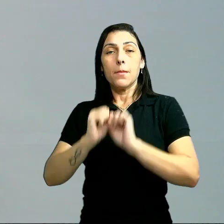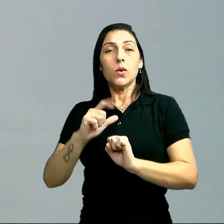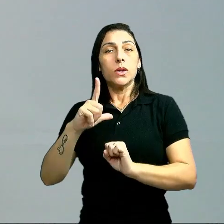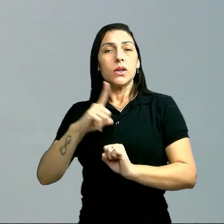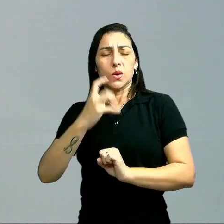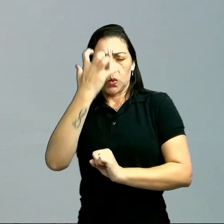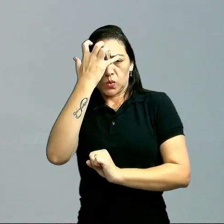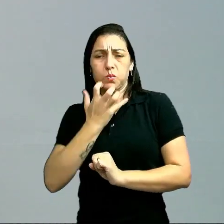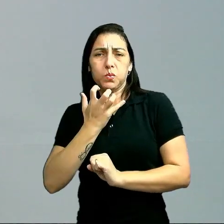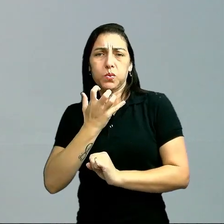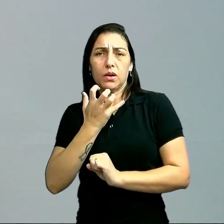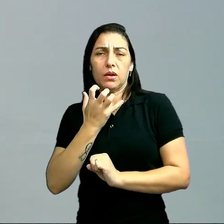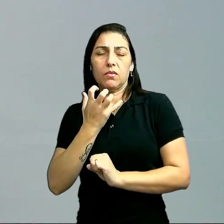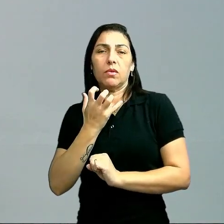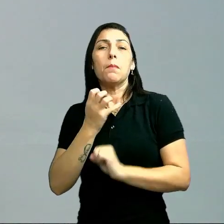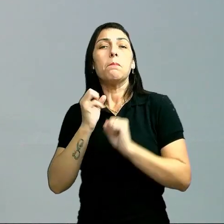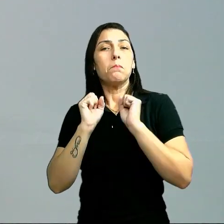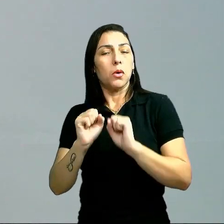ter raiva dela,